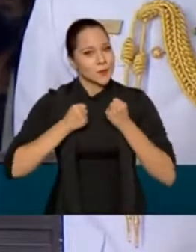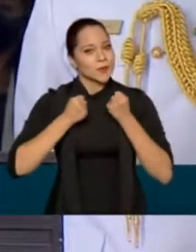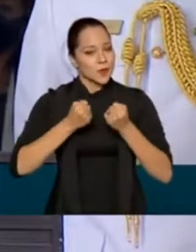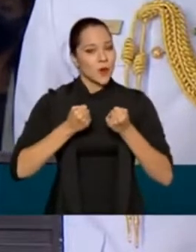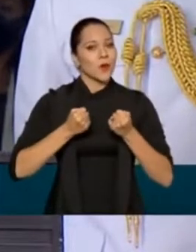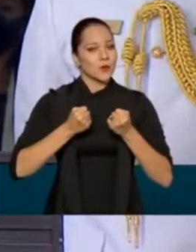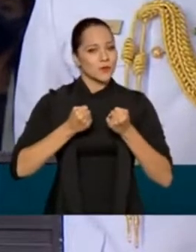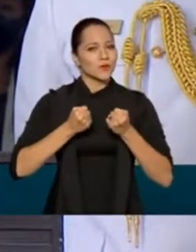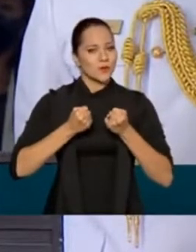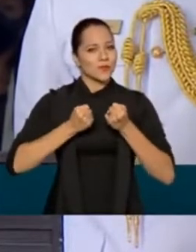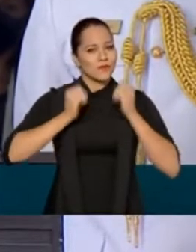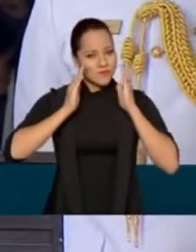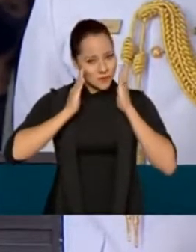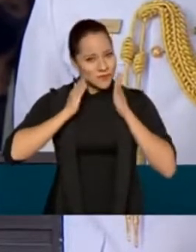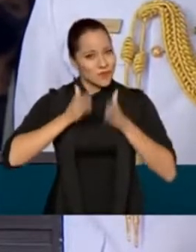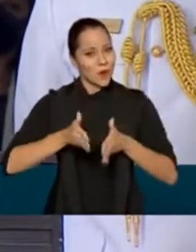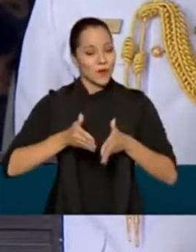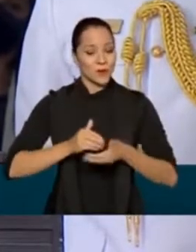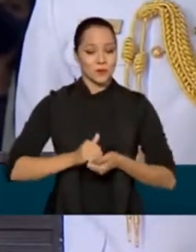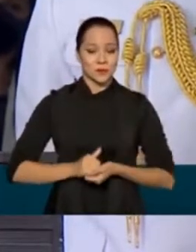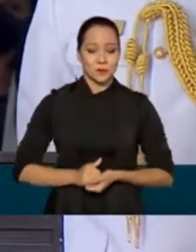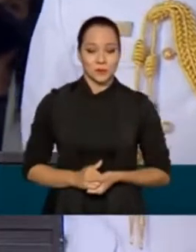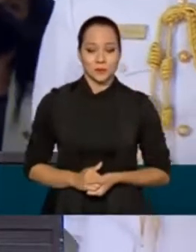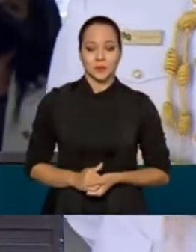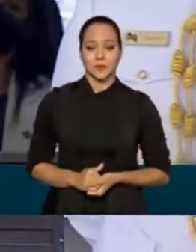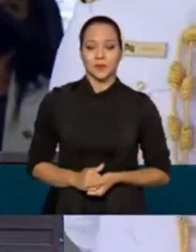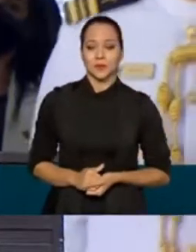muita dedicação.